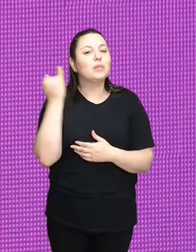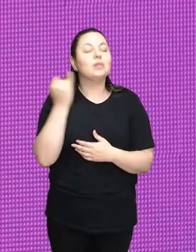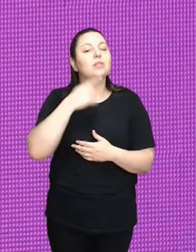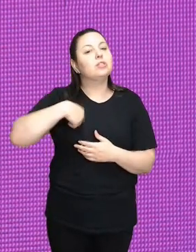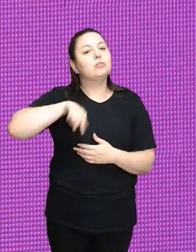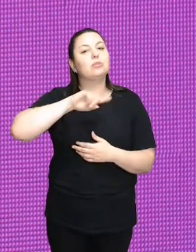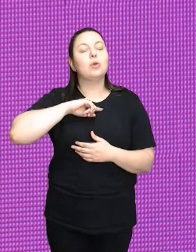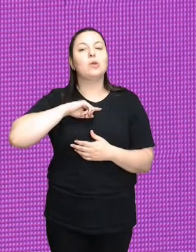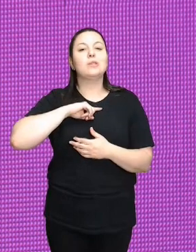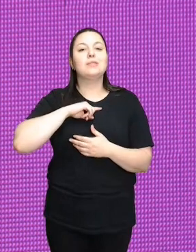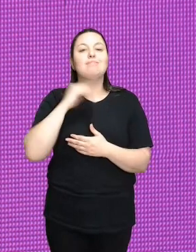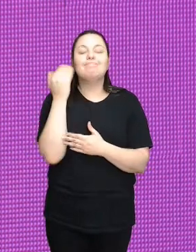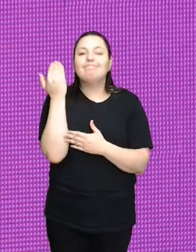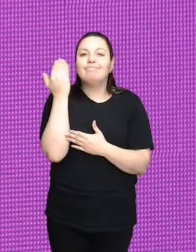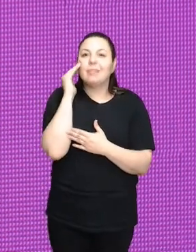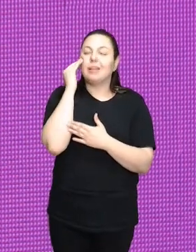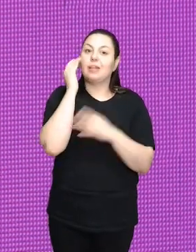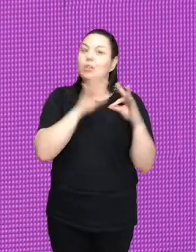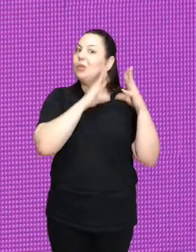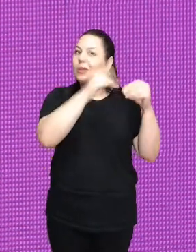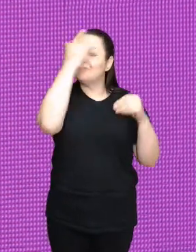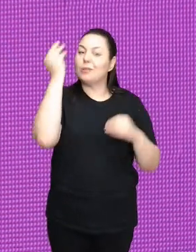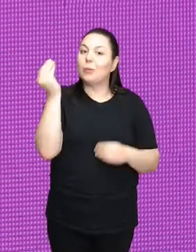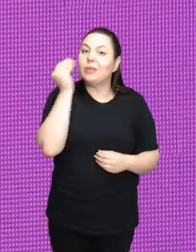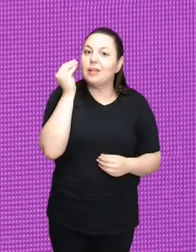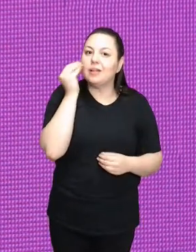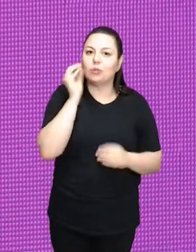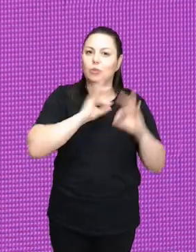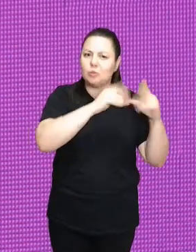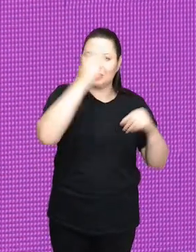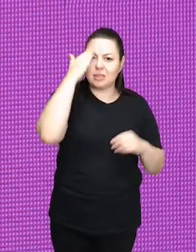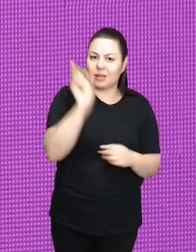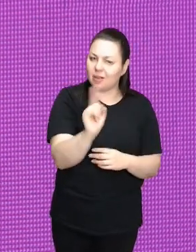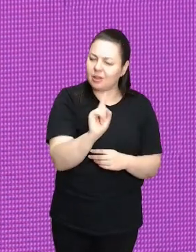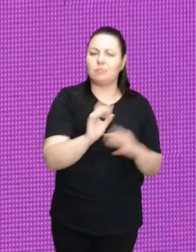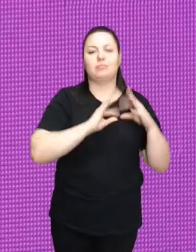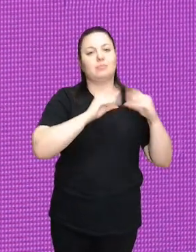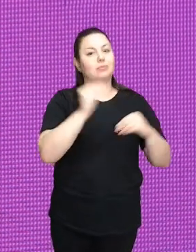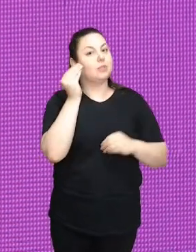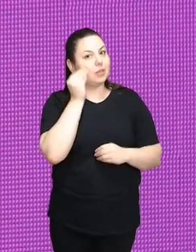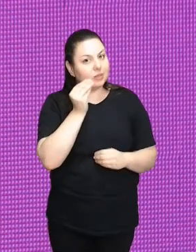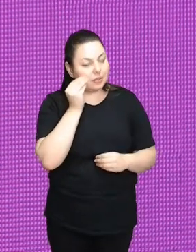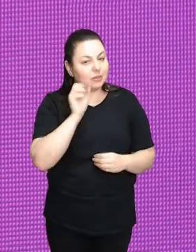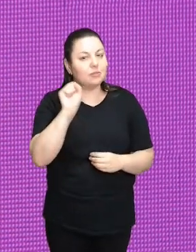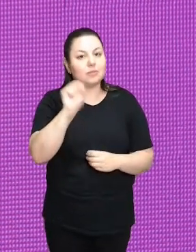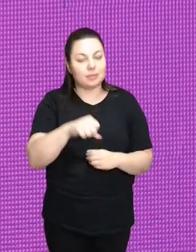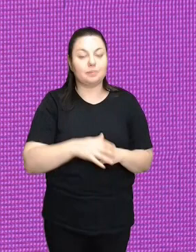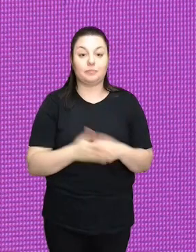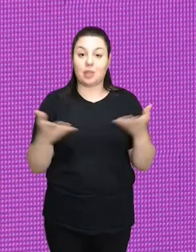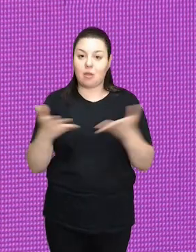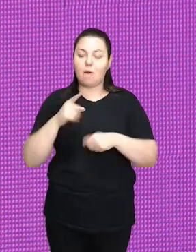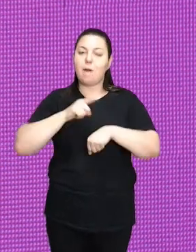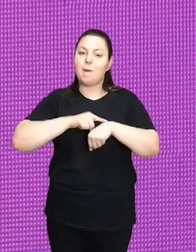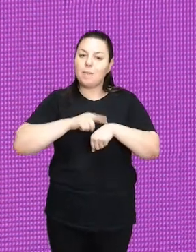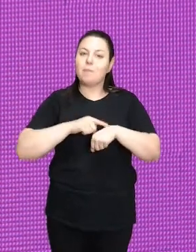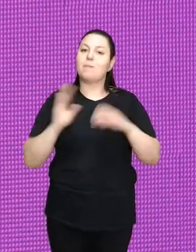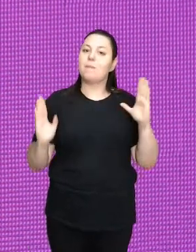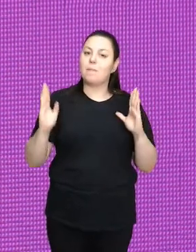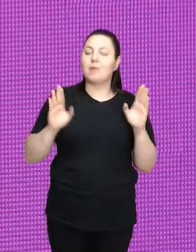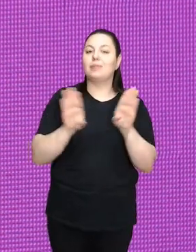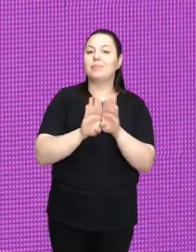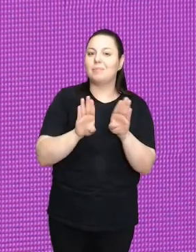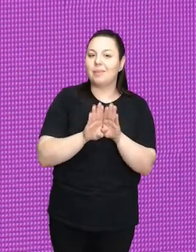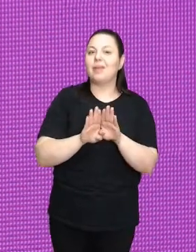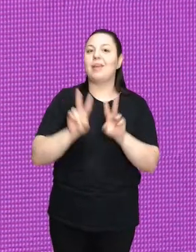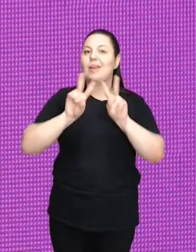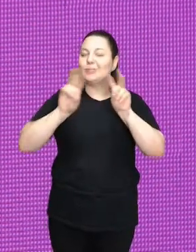mundo tentando. Então, agora, né, durante as eleições, eu vi muita gente, né, assim, criticando o movimento de boiada, mas também